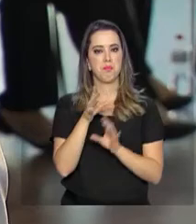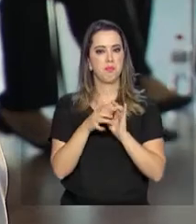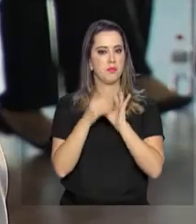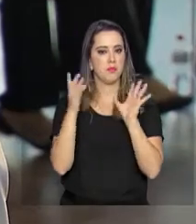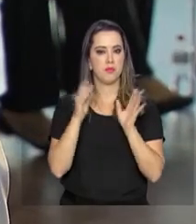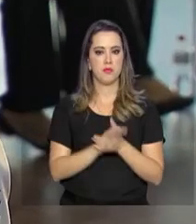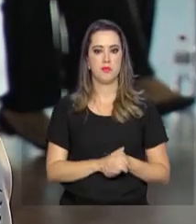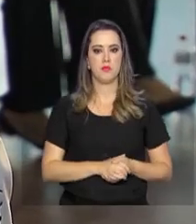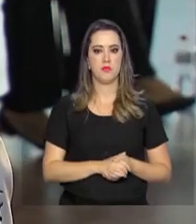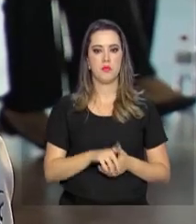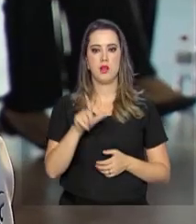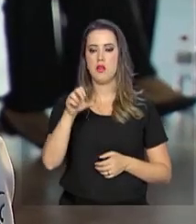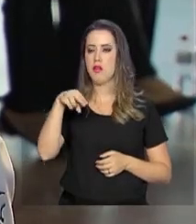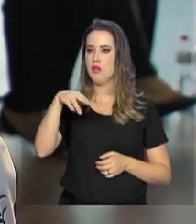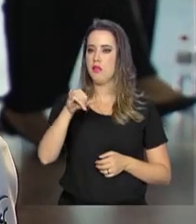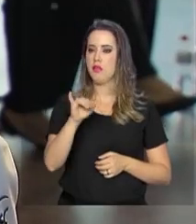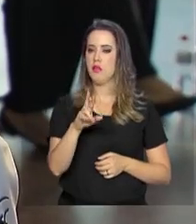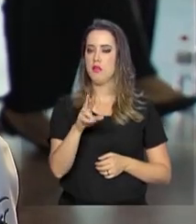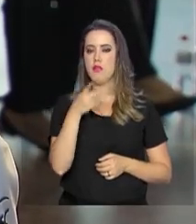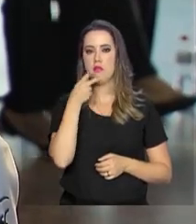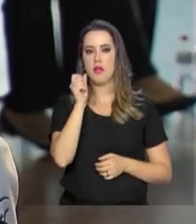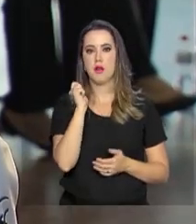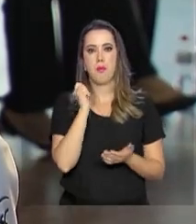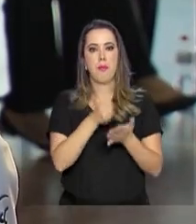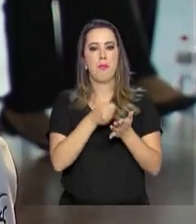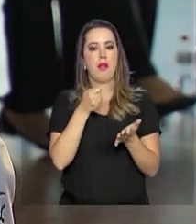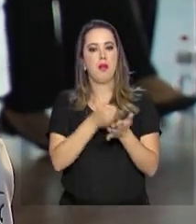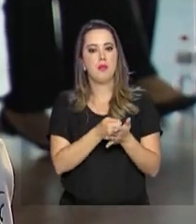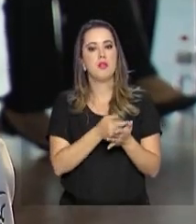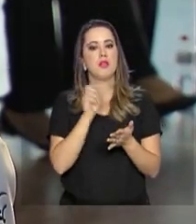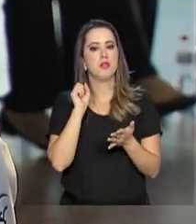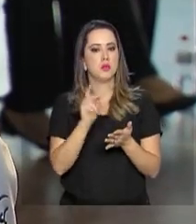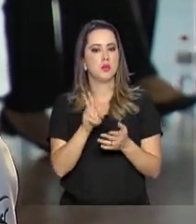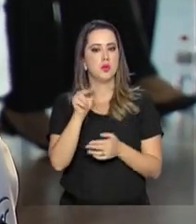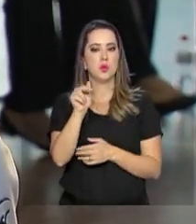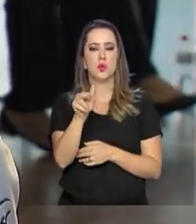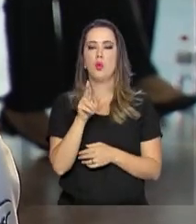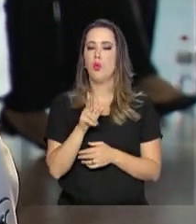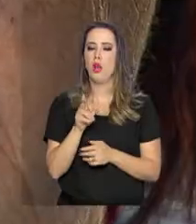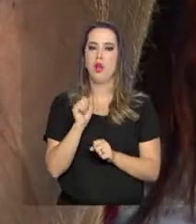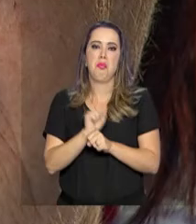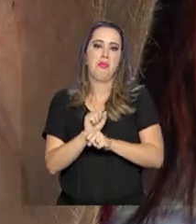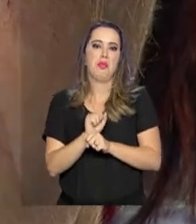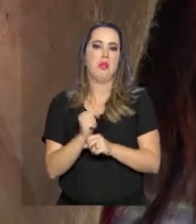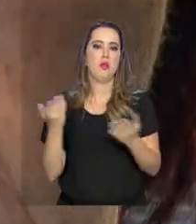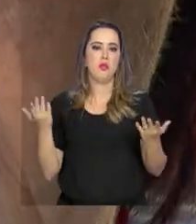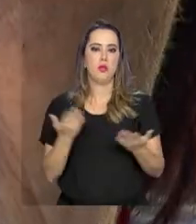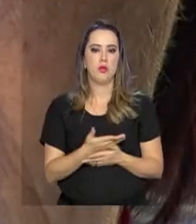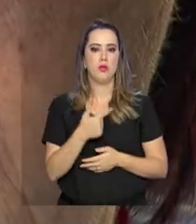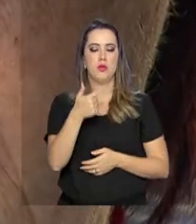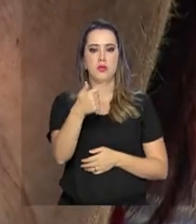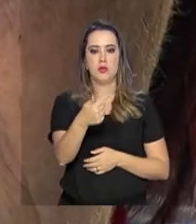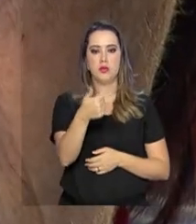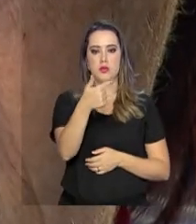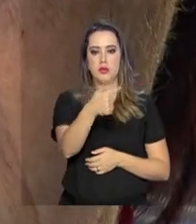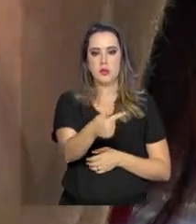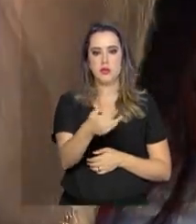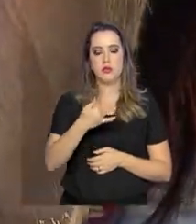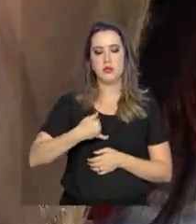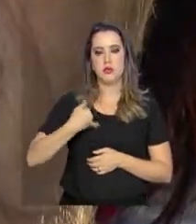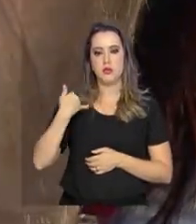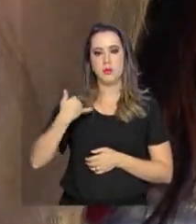lenir conta que se aposentou por tempo de contribuição mas nunca parou de trabalhar hoje aos 77 anos